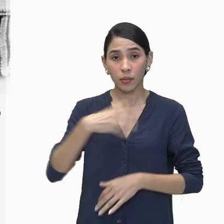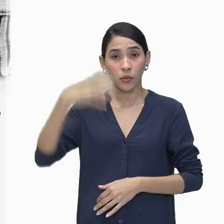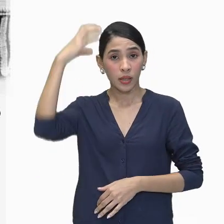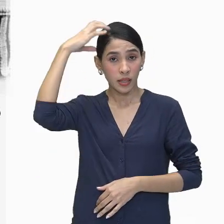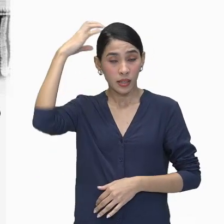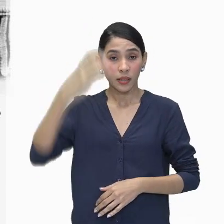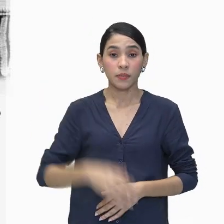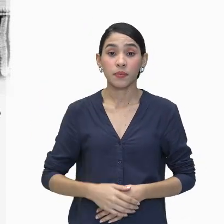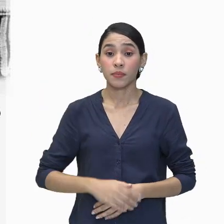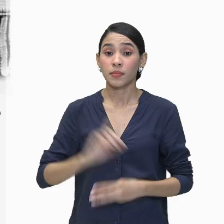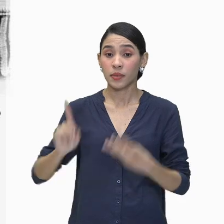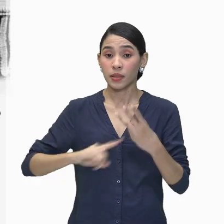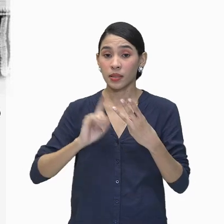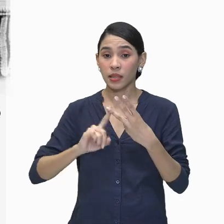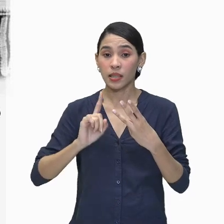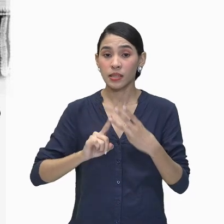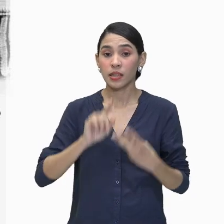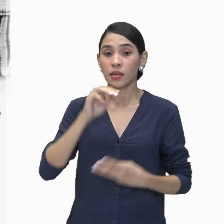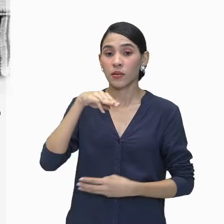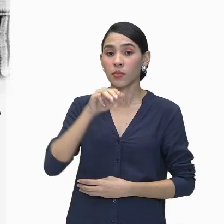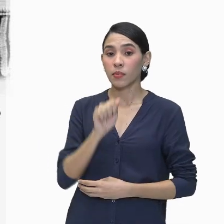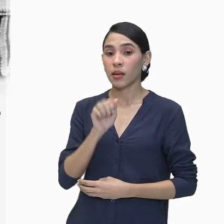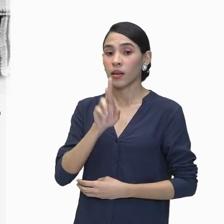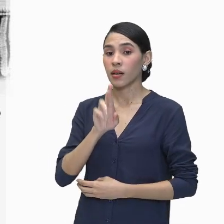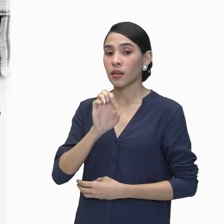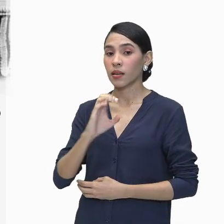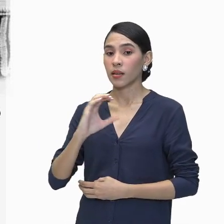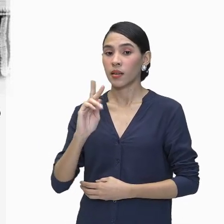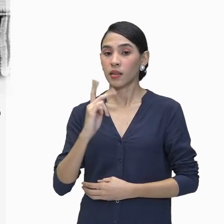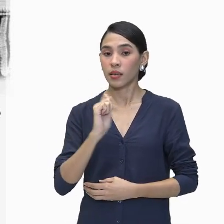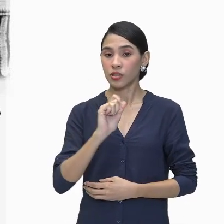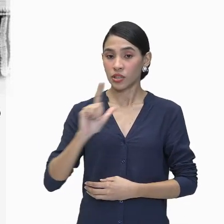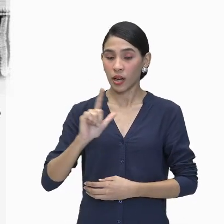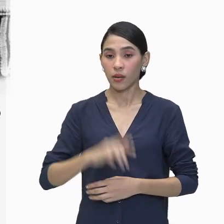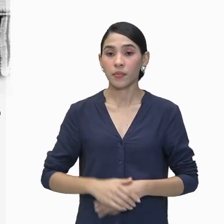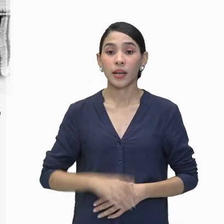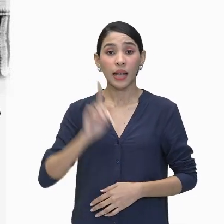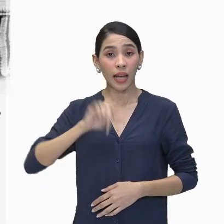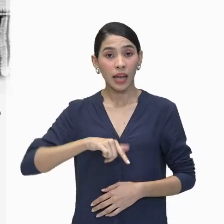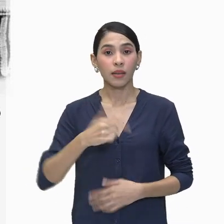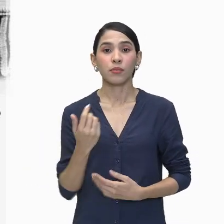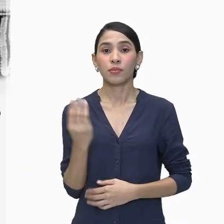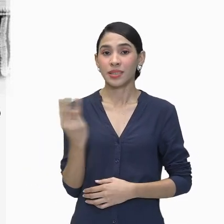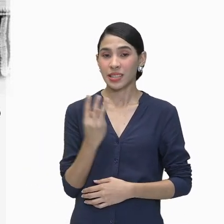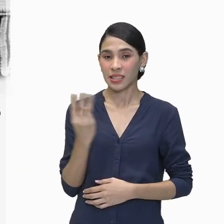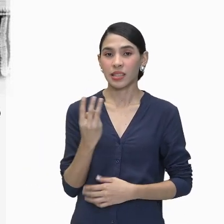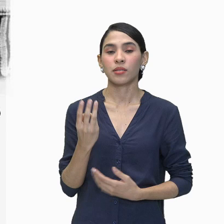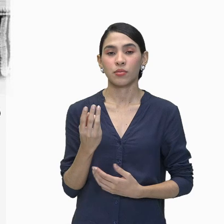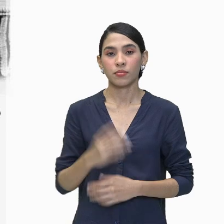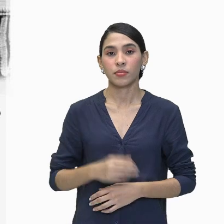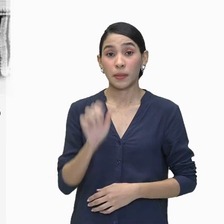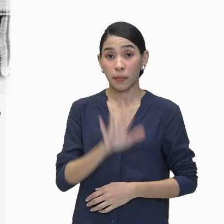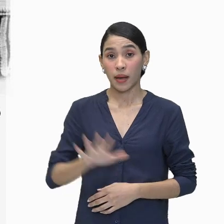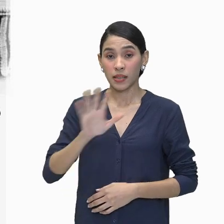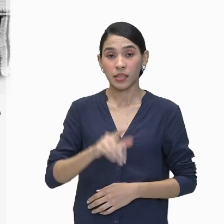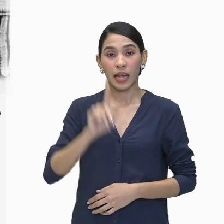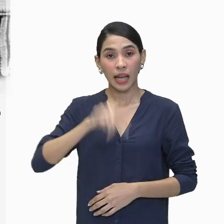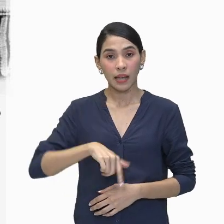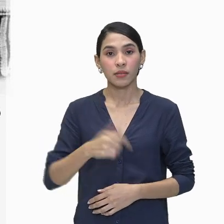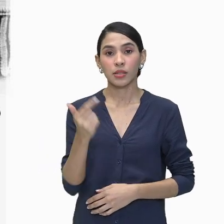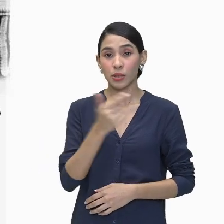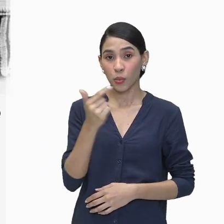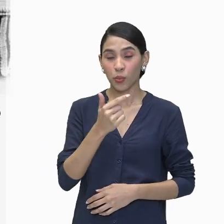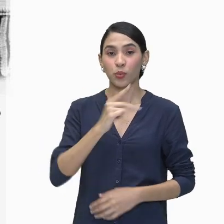Marechal Floriano Peixoto, que será o segundo presidente do Brasil,